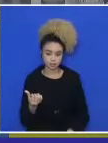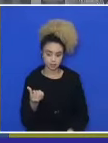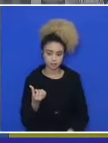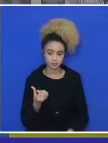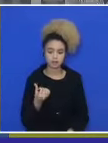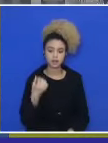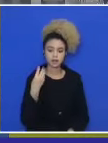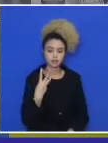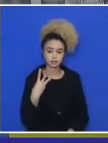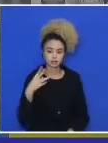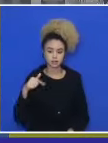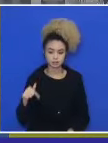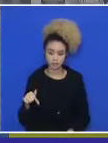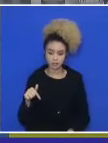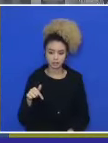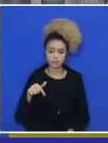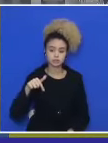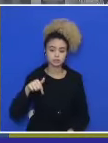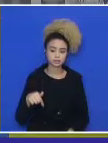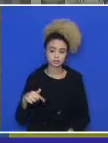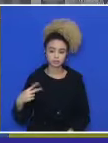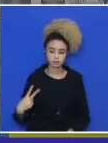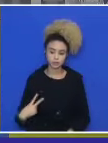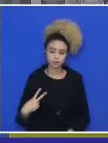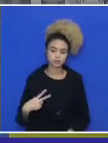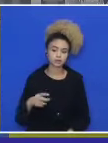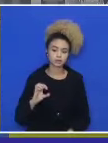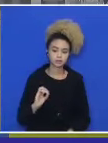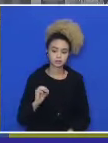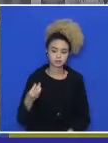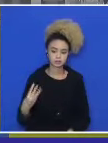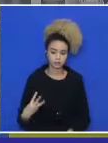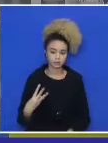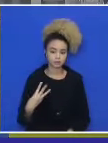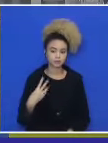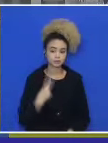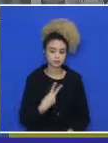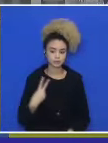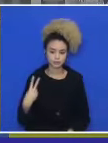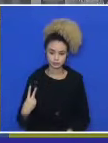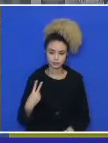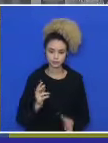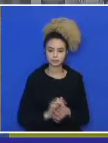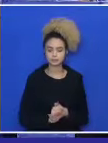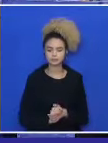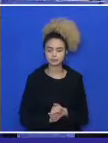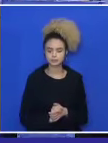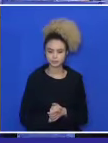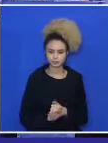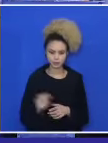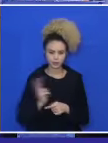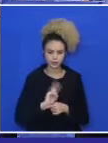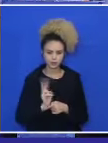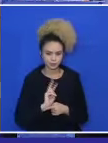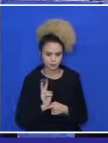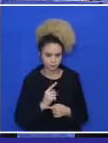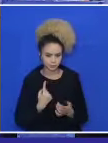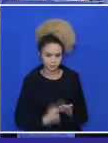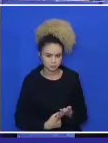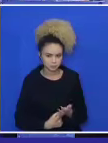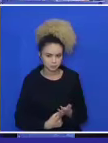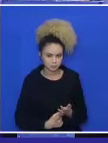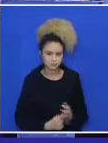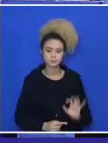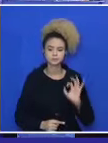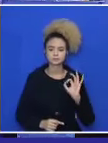76, 37, 72, 03 e 22. Os auditores